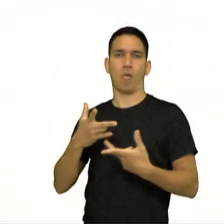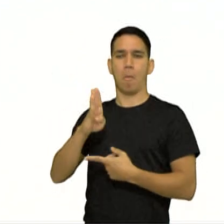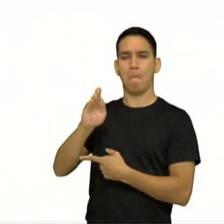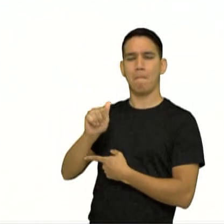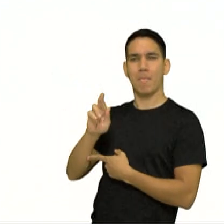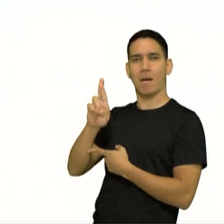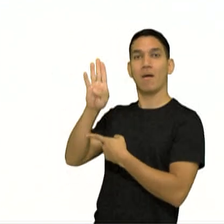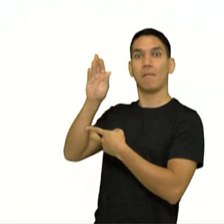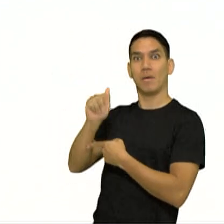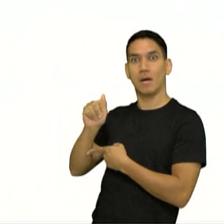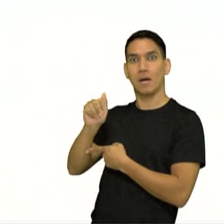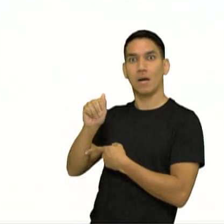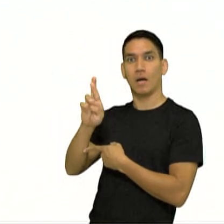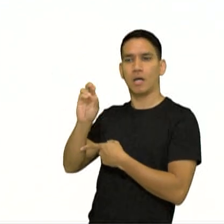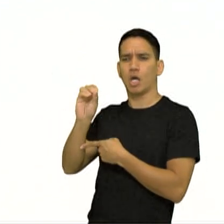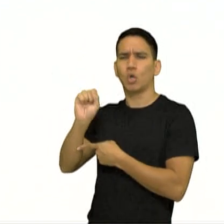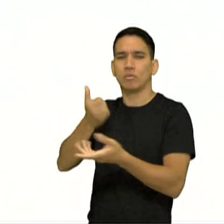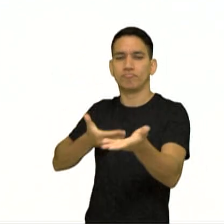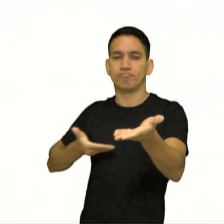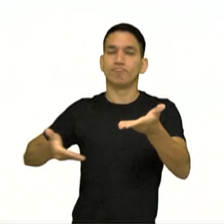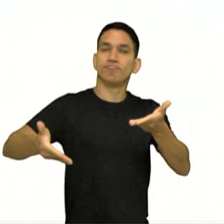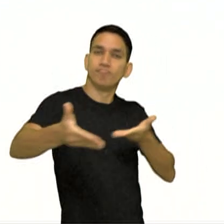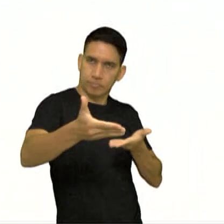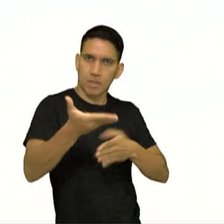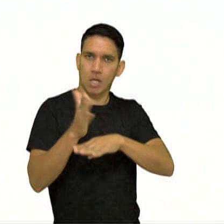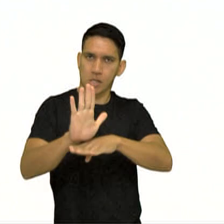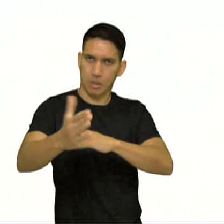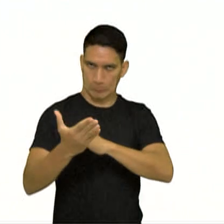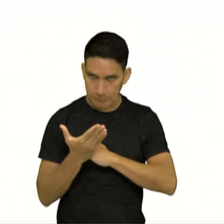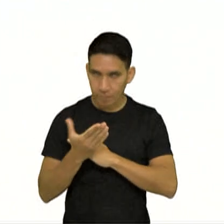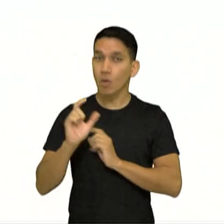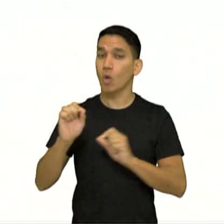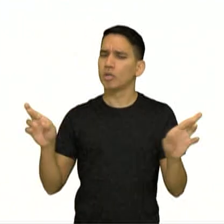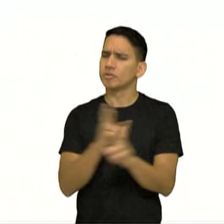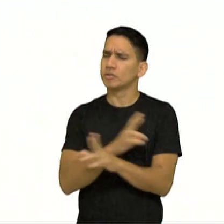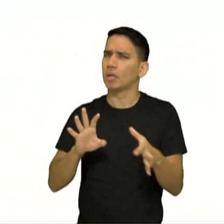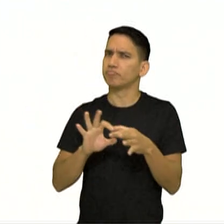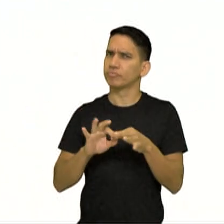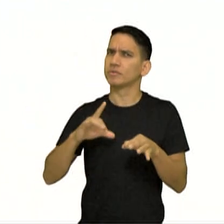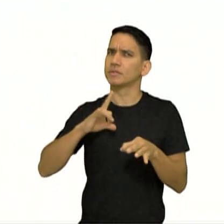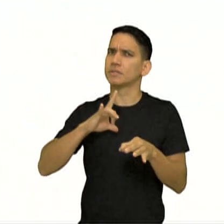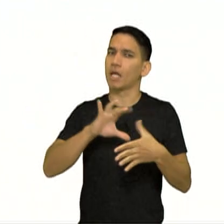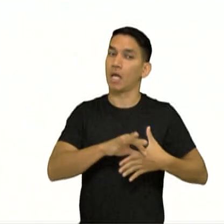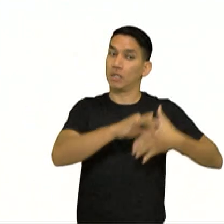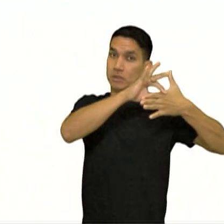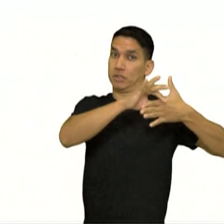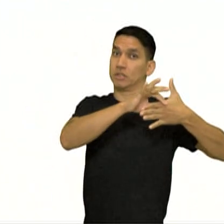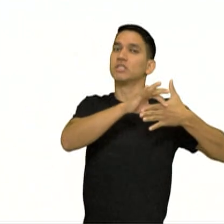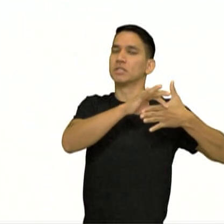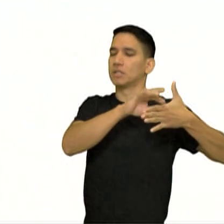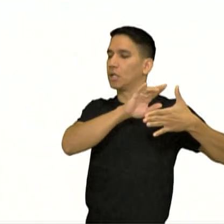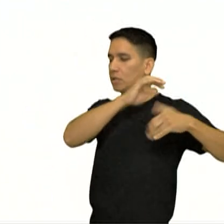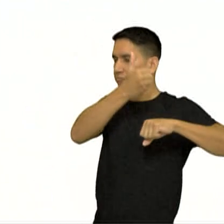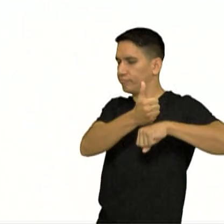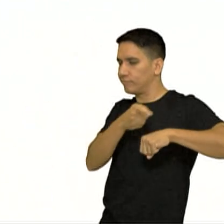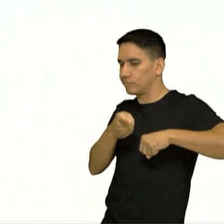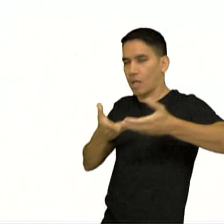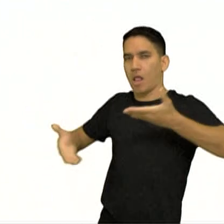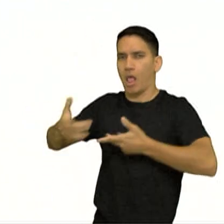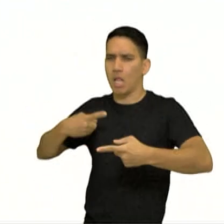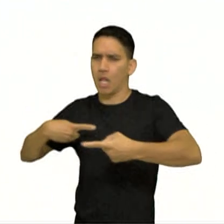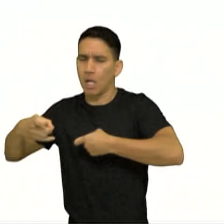guerreiros, certo? E o estabelecimento dessas relações de dependência entre chefes tribais e guerreiros deram base